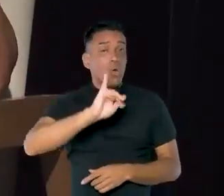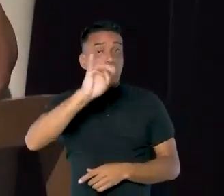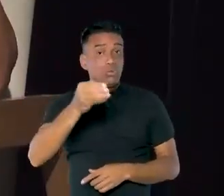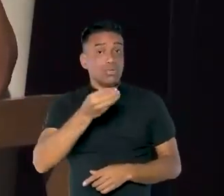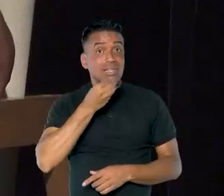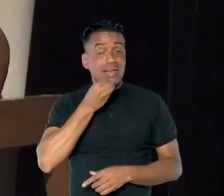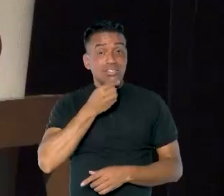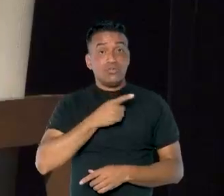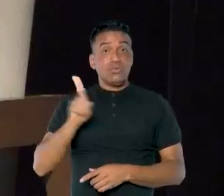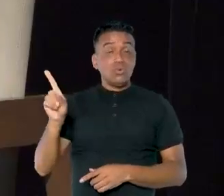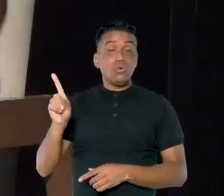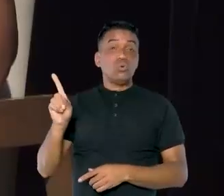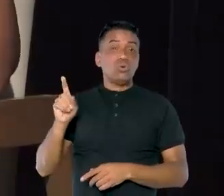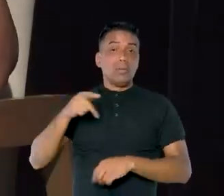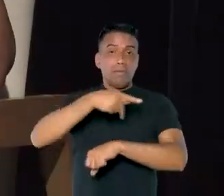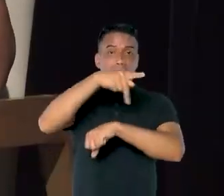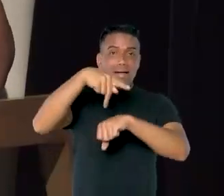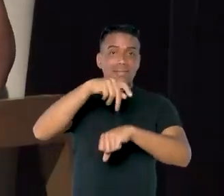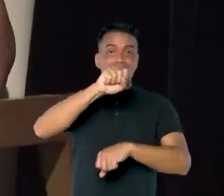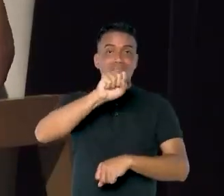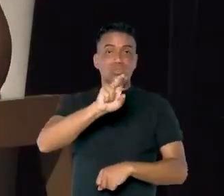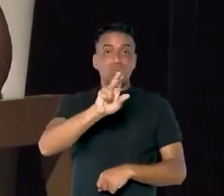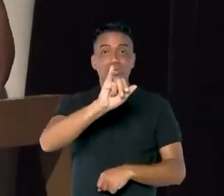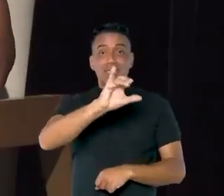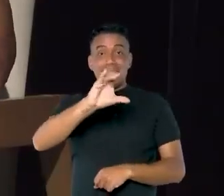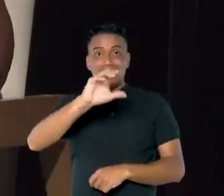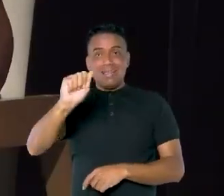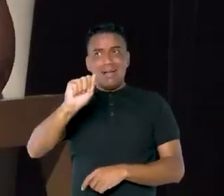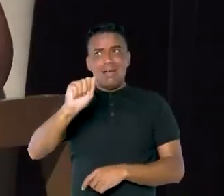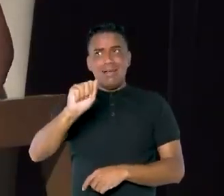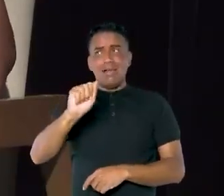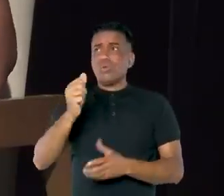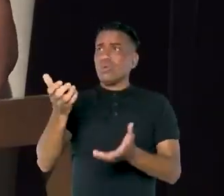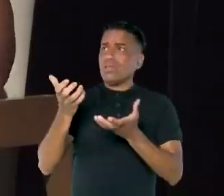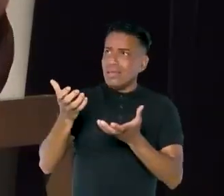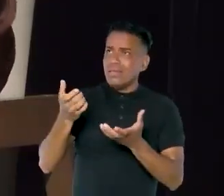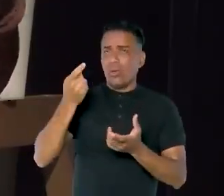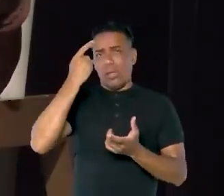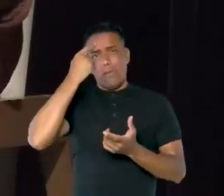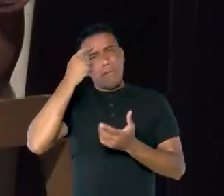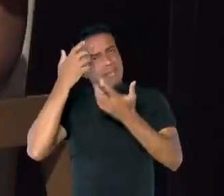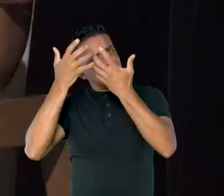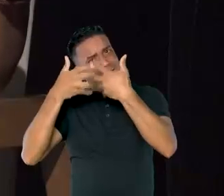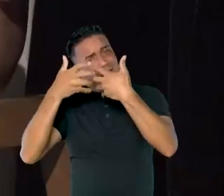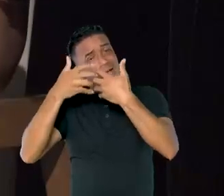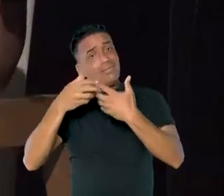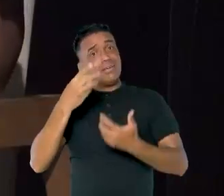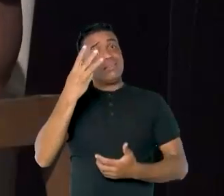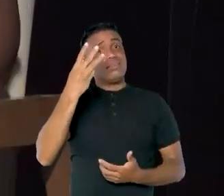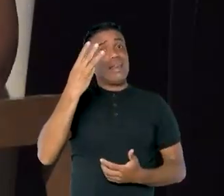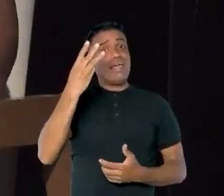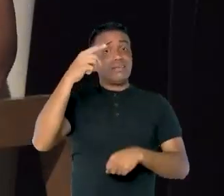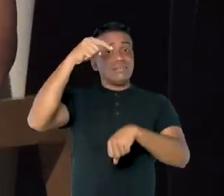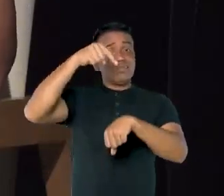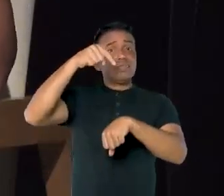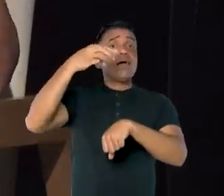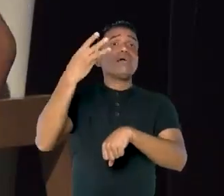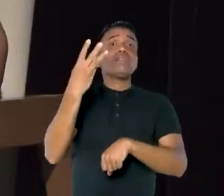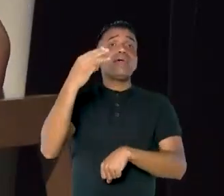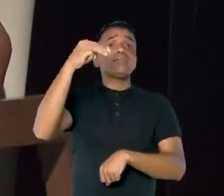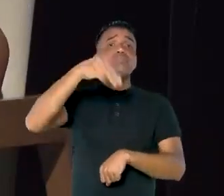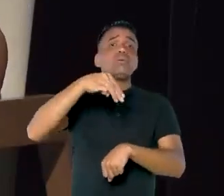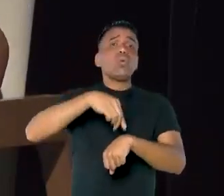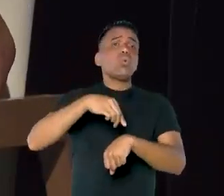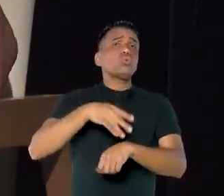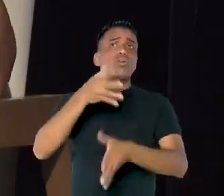para a Suíça para falar, né, o que eu queria, o que eu pensava. Em 3 minutos, o que eu vou falar? Sabe?